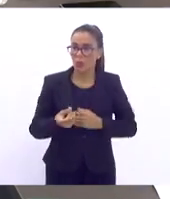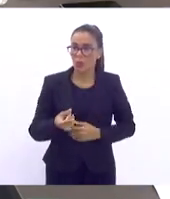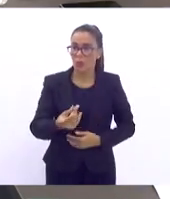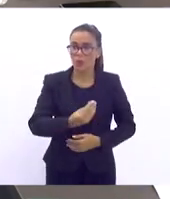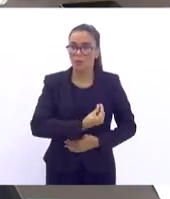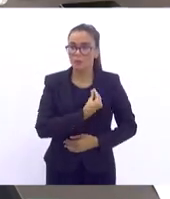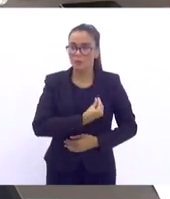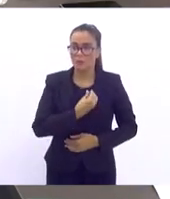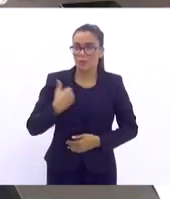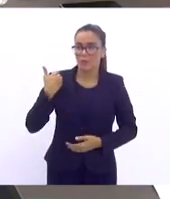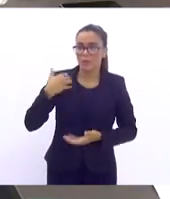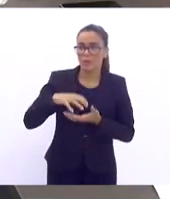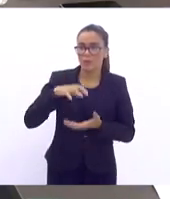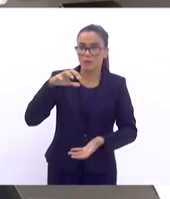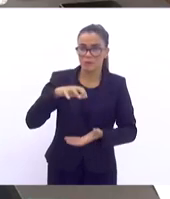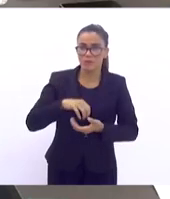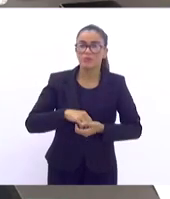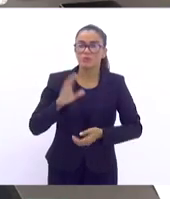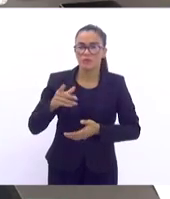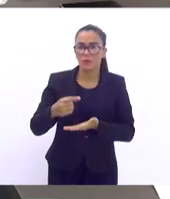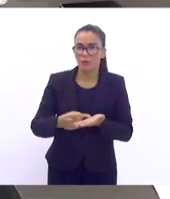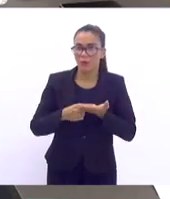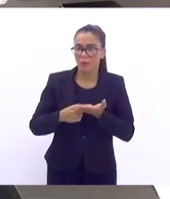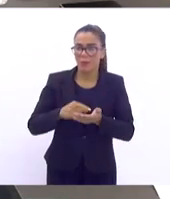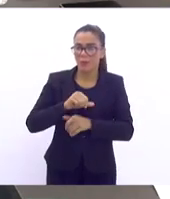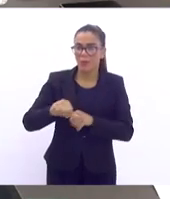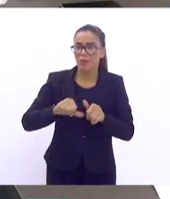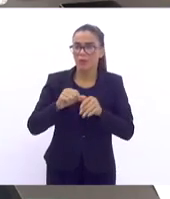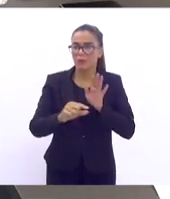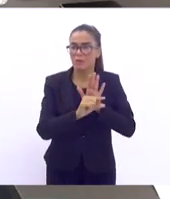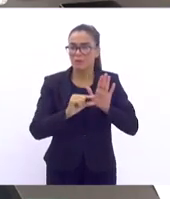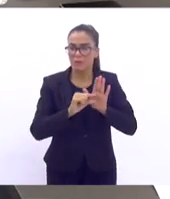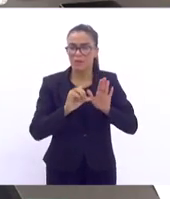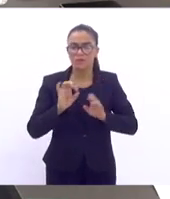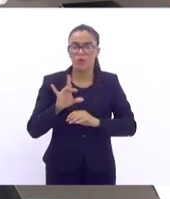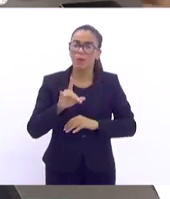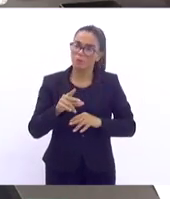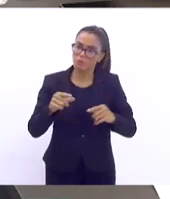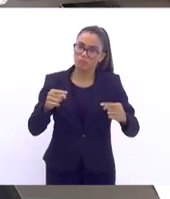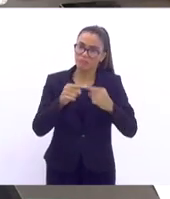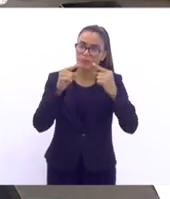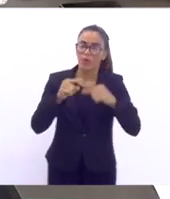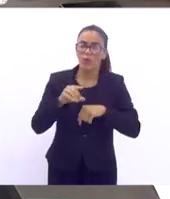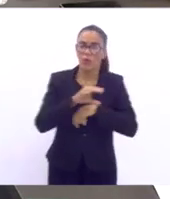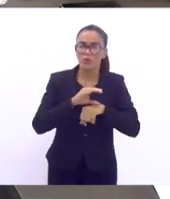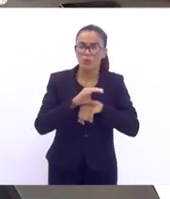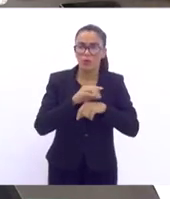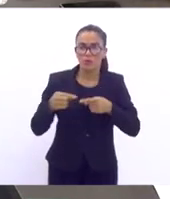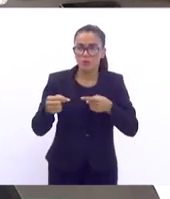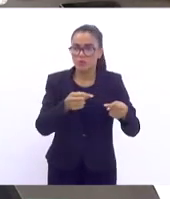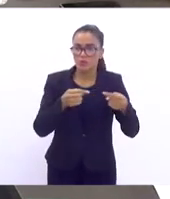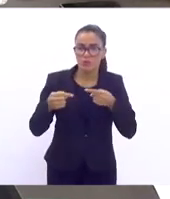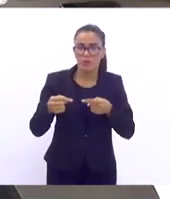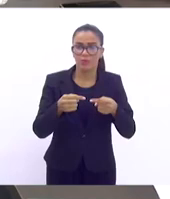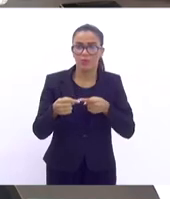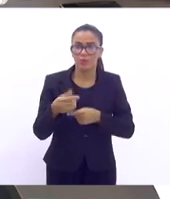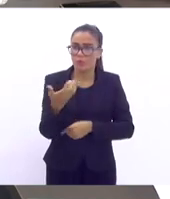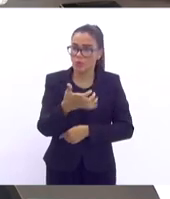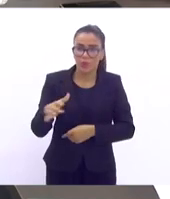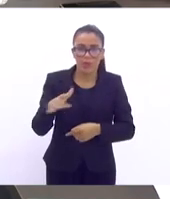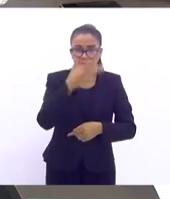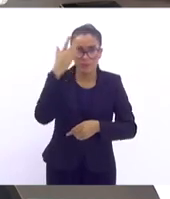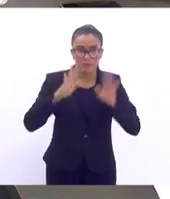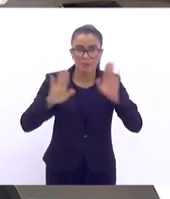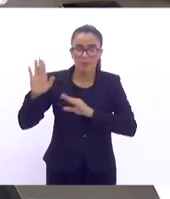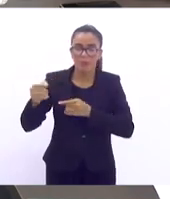foi combinado com assessoria do deputado só essa mudança na emenda por isso que é a condicionalidade com emenda em discussão não